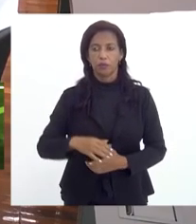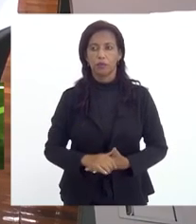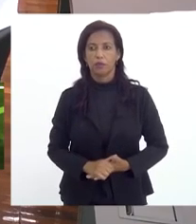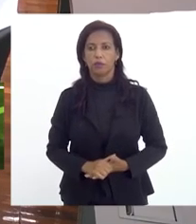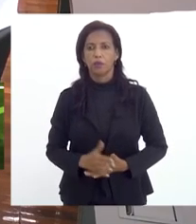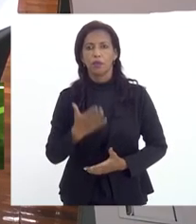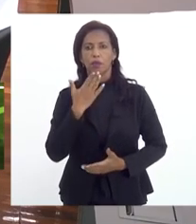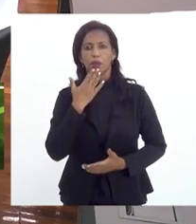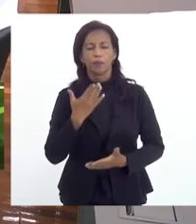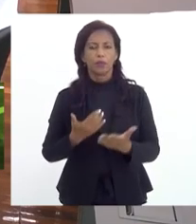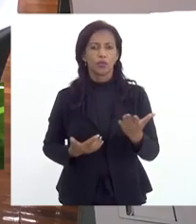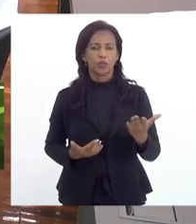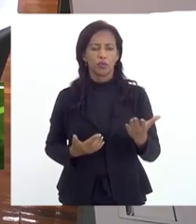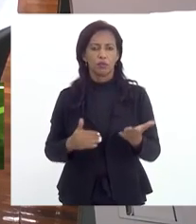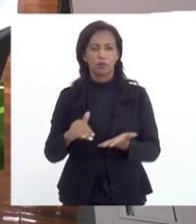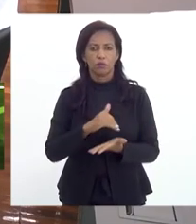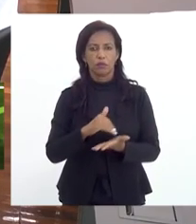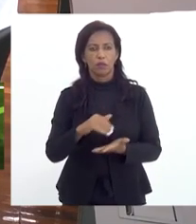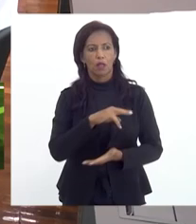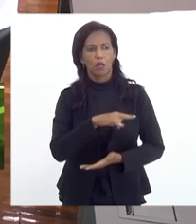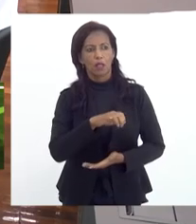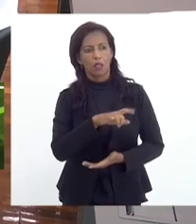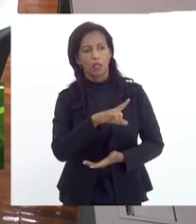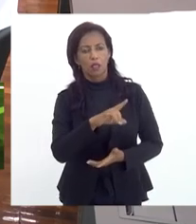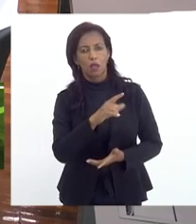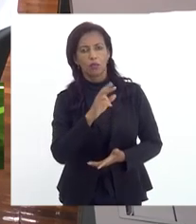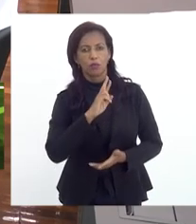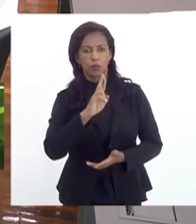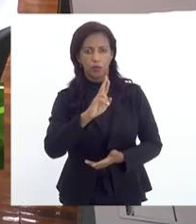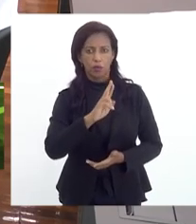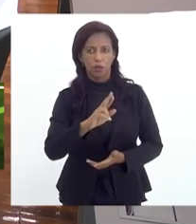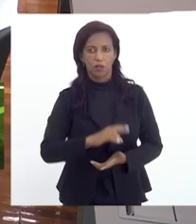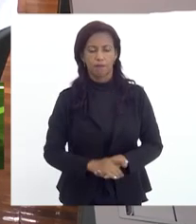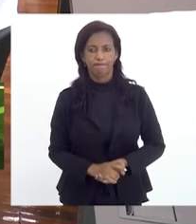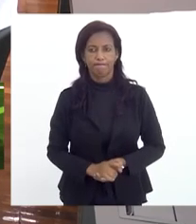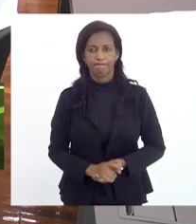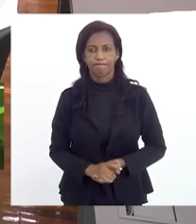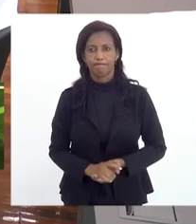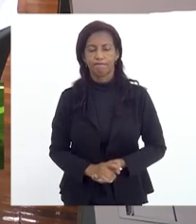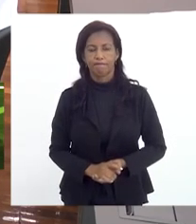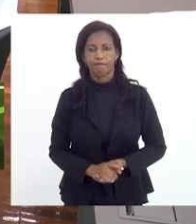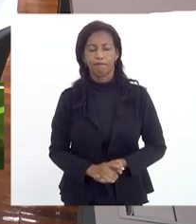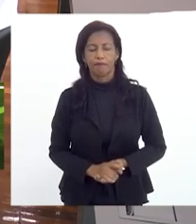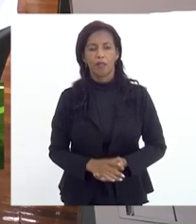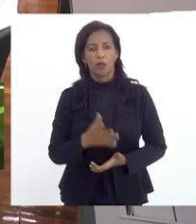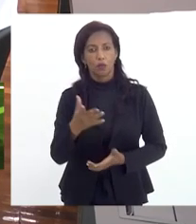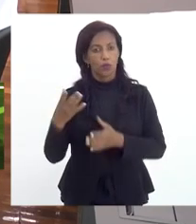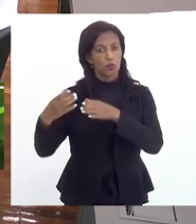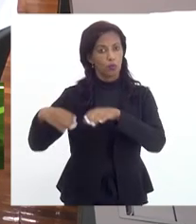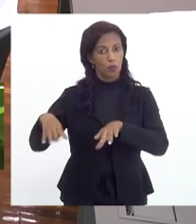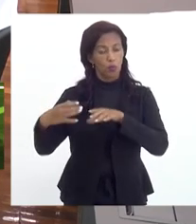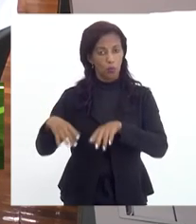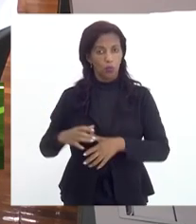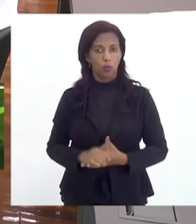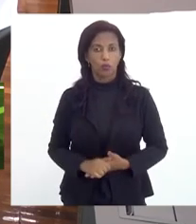Pedir ao Secretário Nelson Rocha Que possa responder Eu acho que a pergunta Foi sempre a de concurso Da previsão